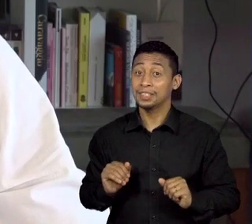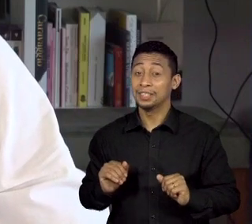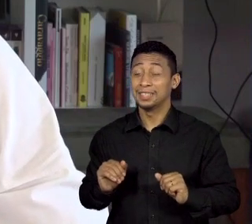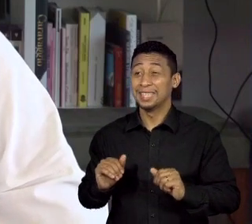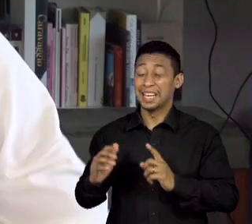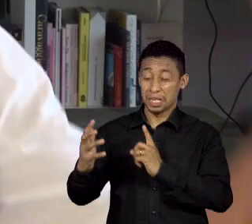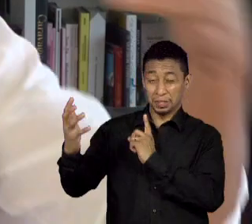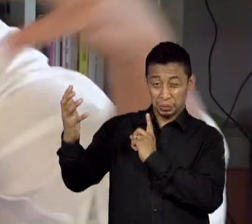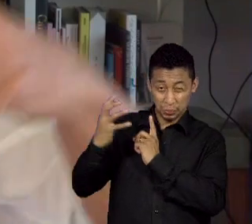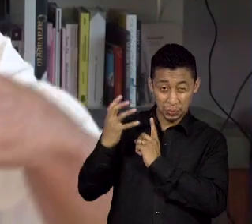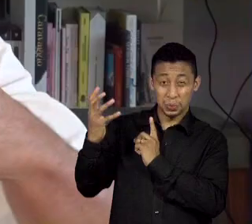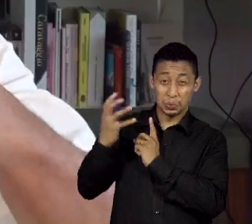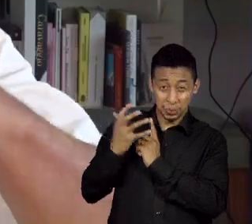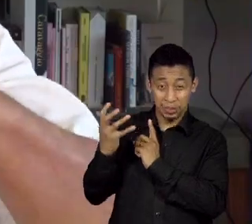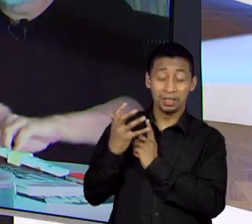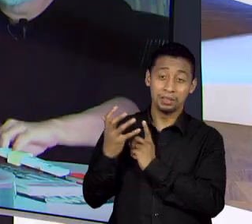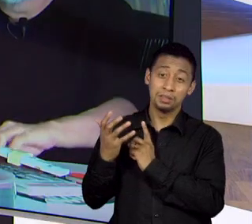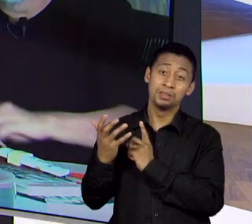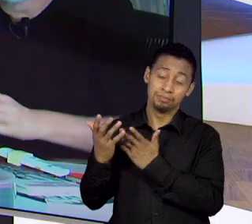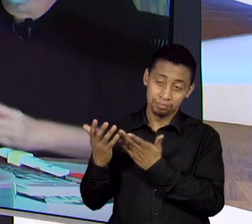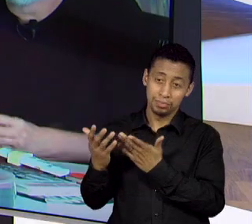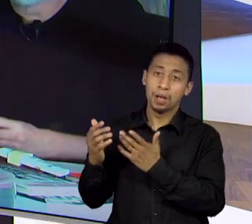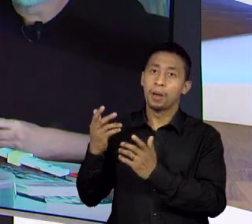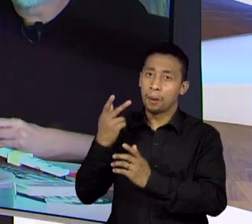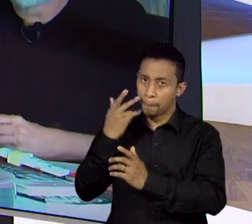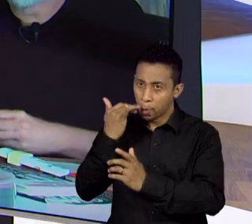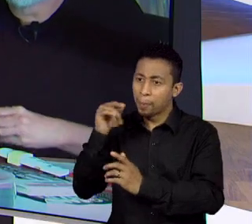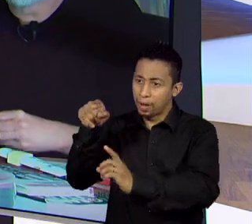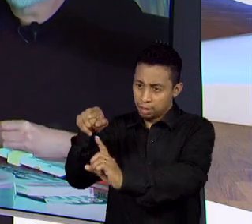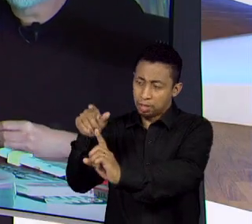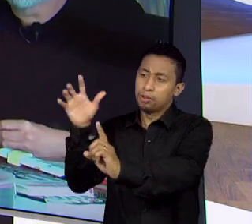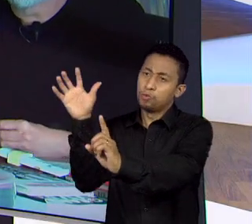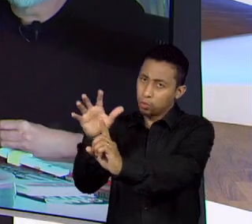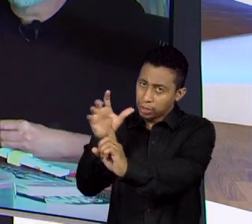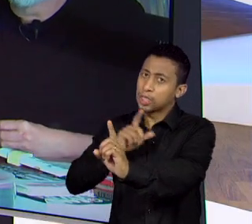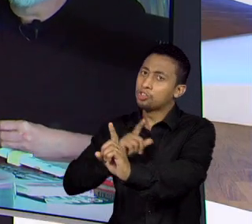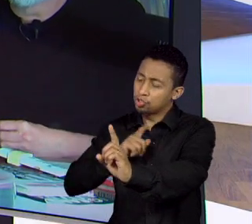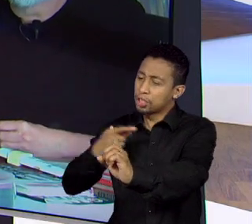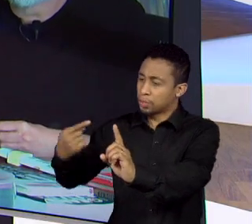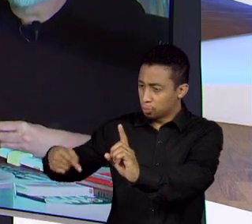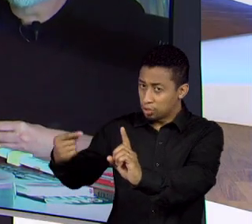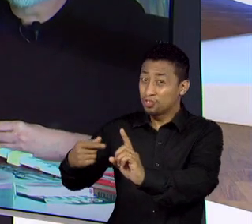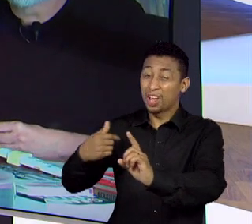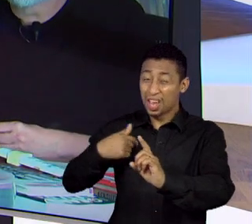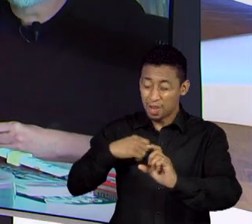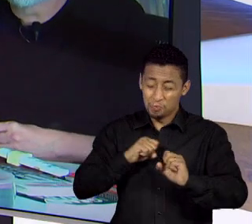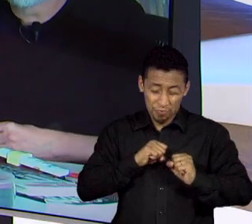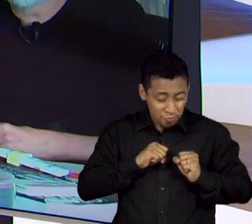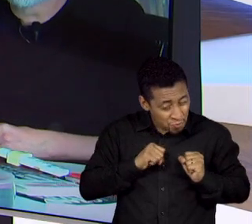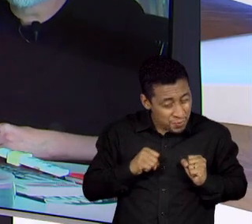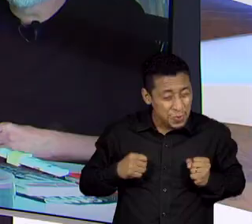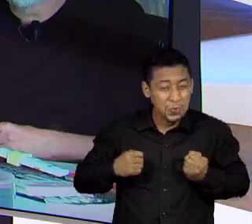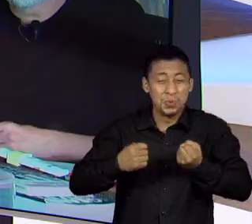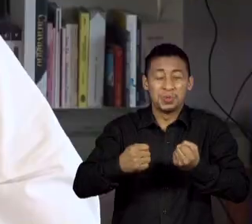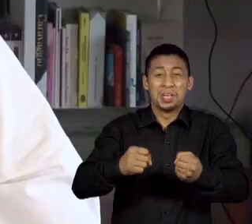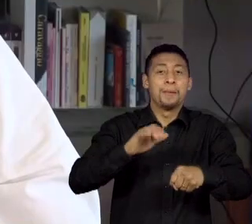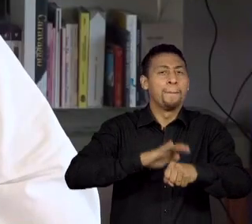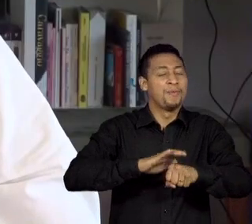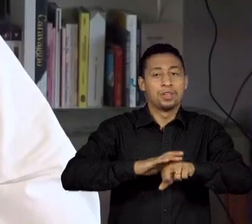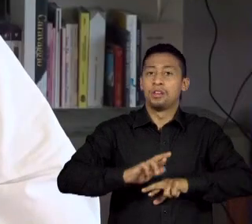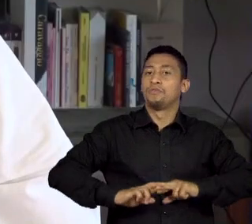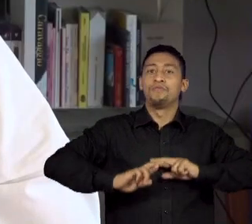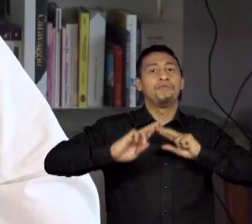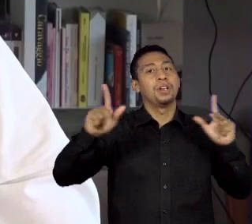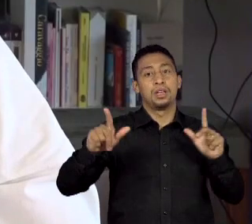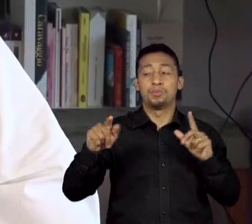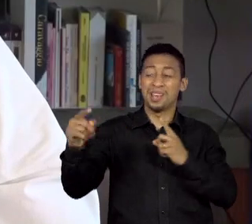influência, assim como ele teve essa influência, eu tive um grande esforço para me diferenciar dele, né? Assim, então,